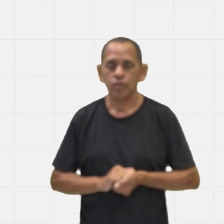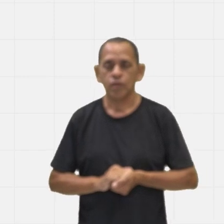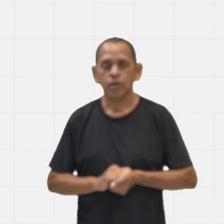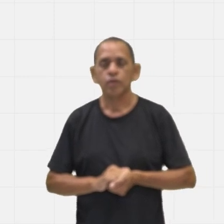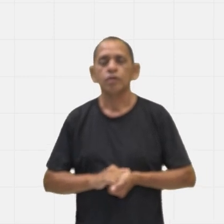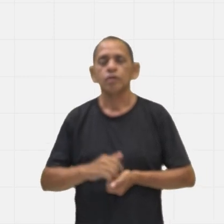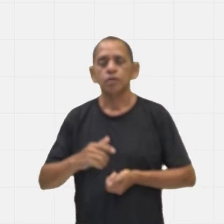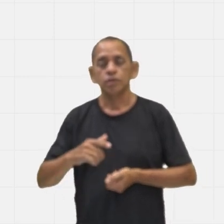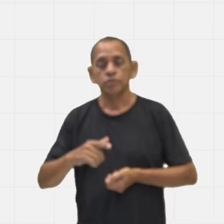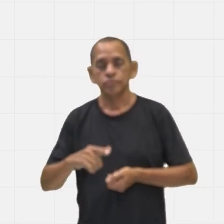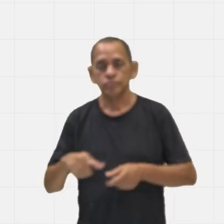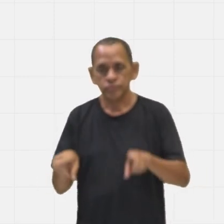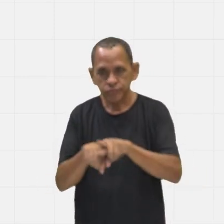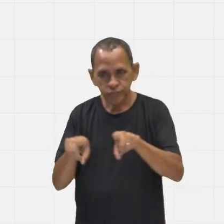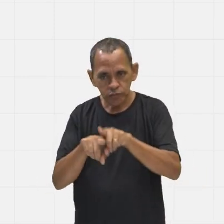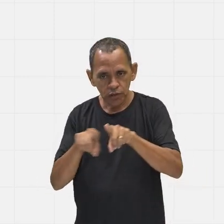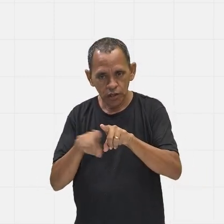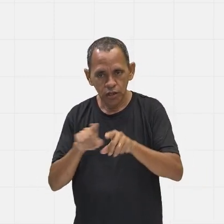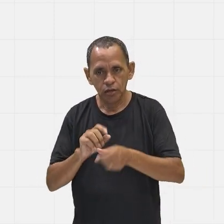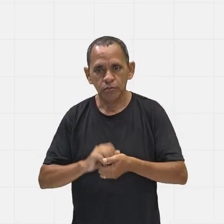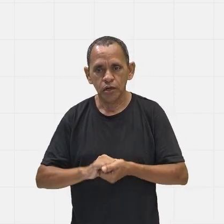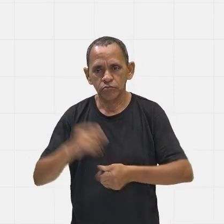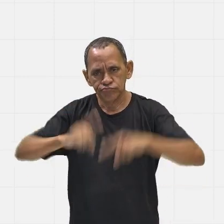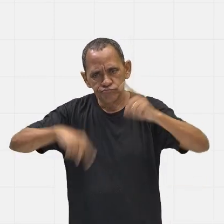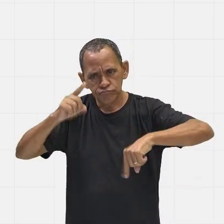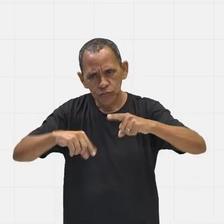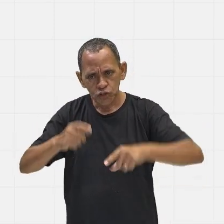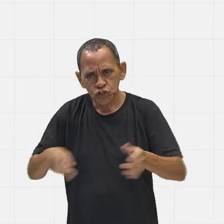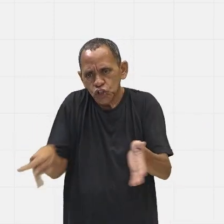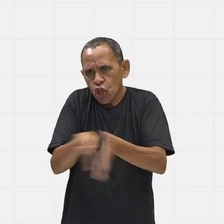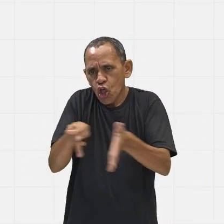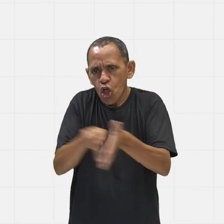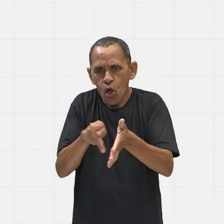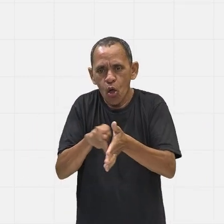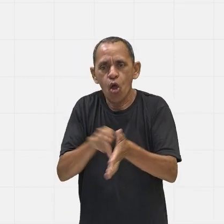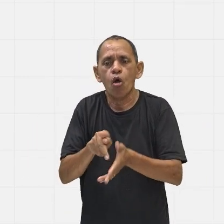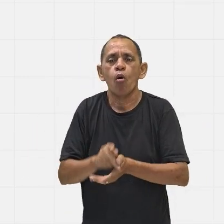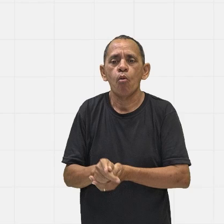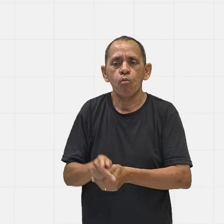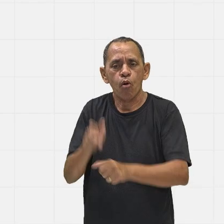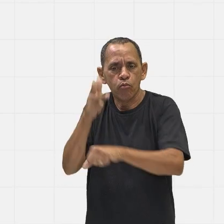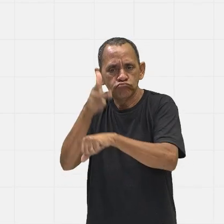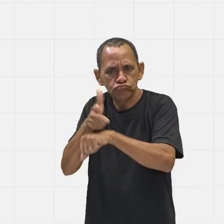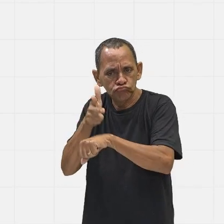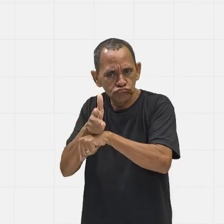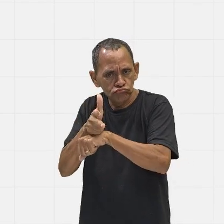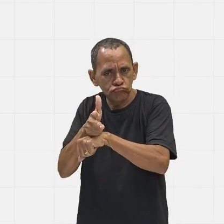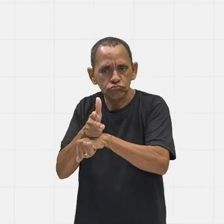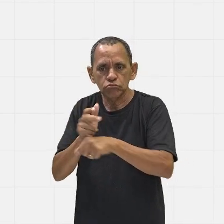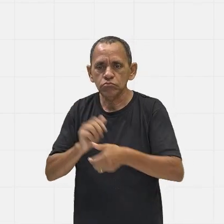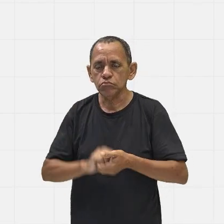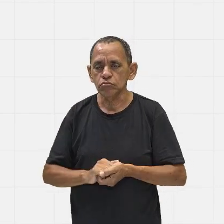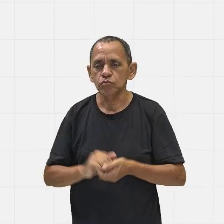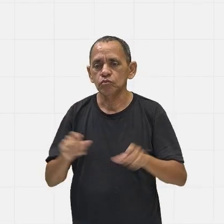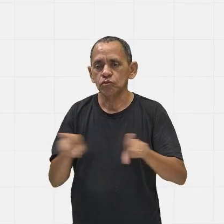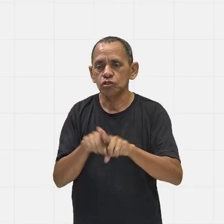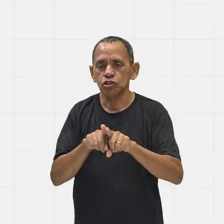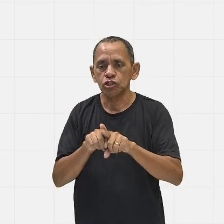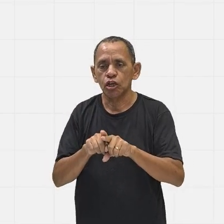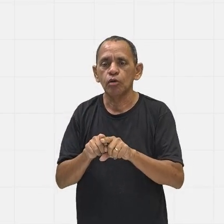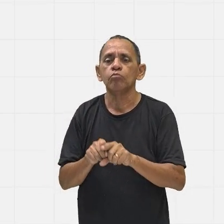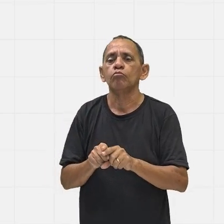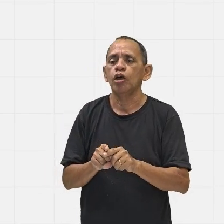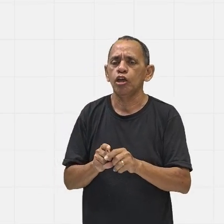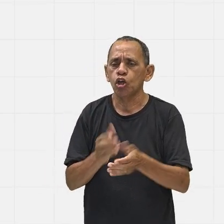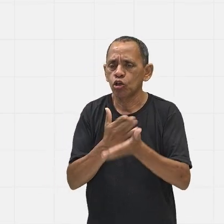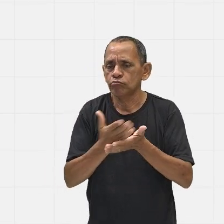inoperante. Você vê solução para isso, vamos ver aqui no próximo slide. Reiniciar o Windows, como eu já tinha dito também,